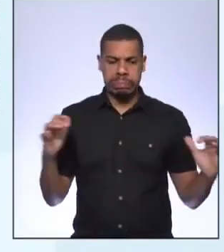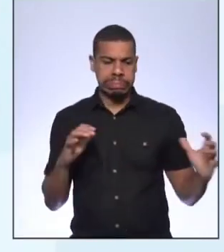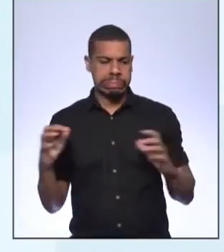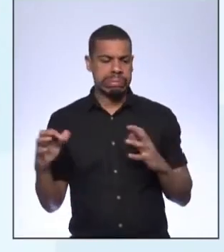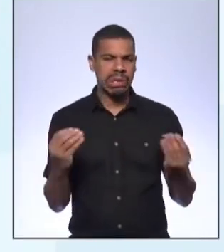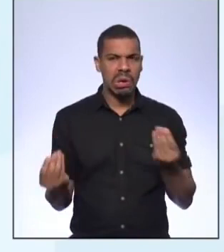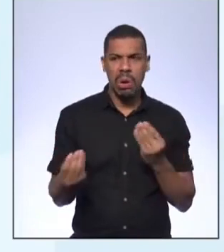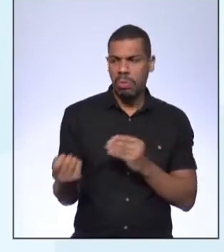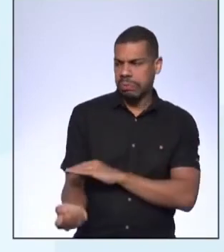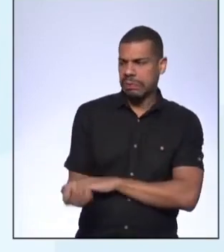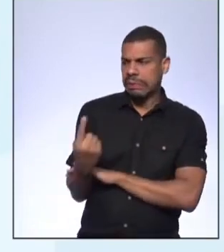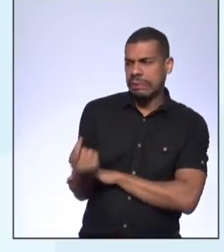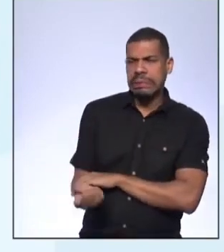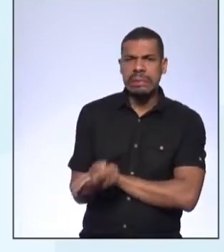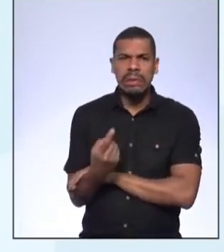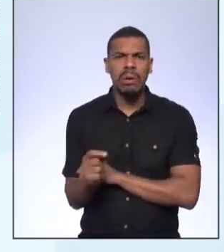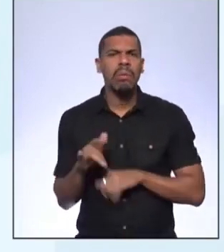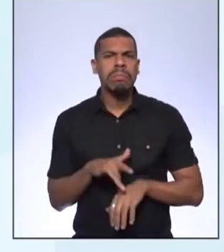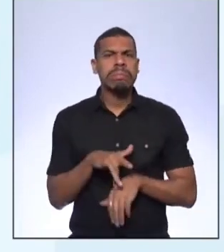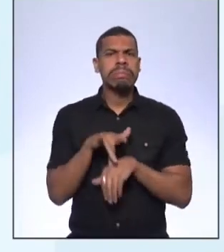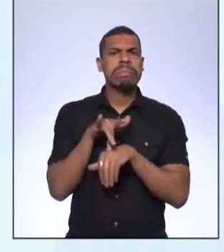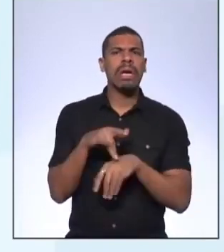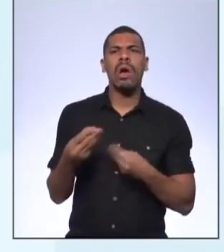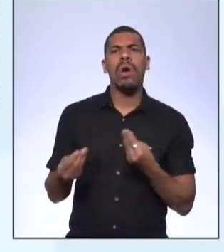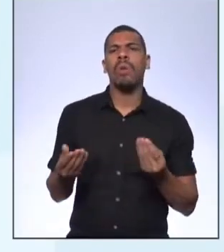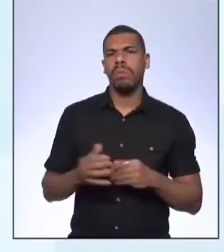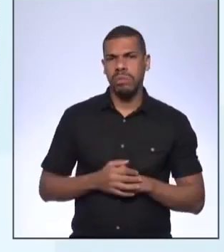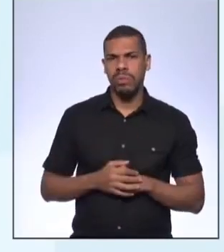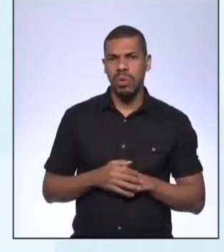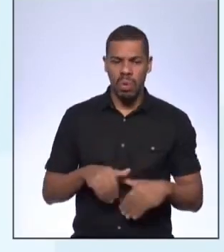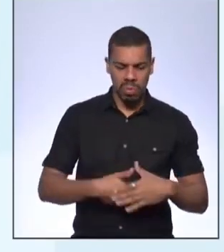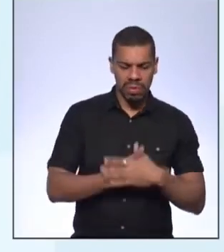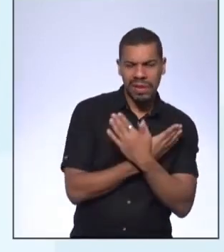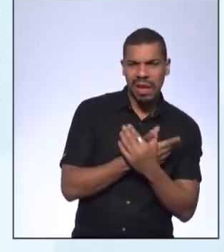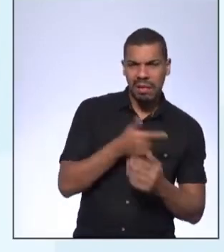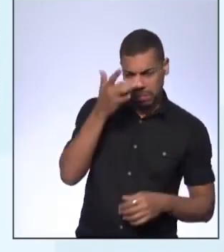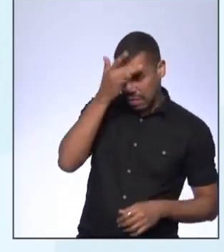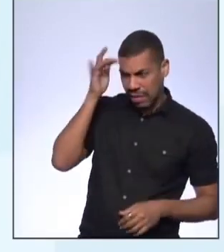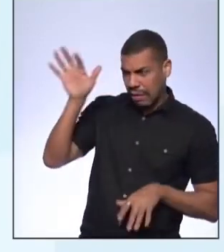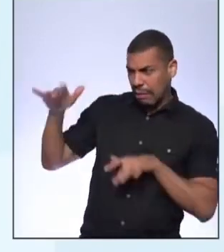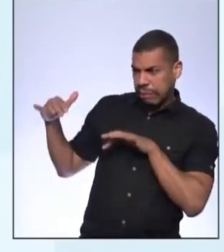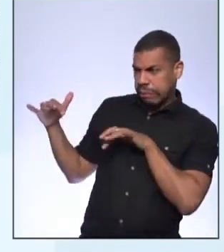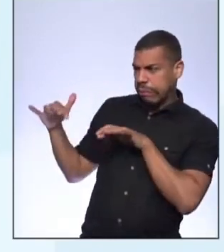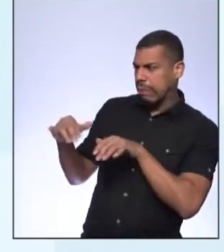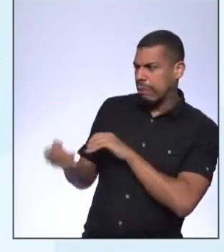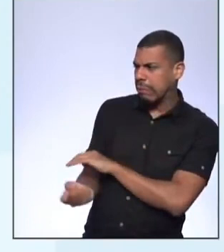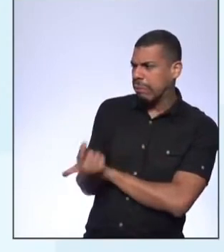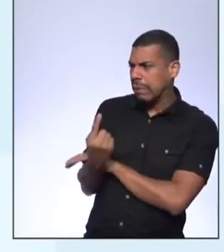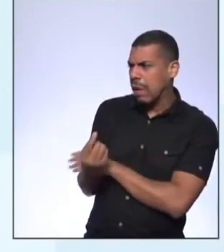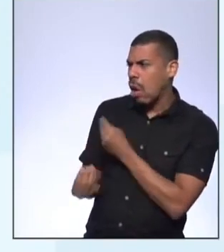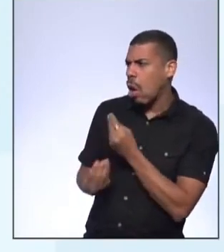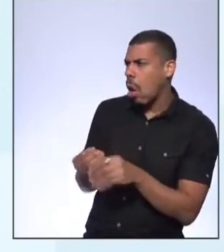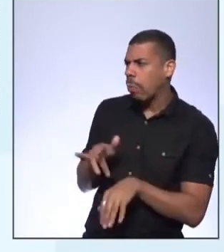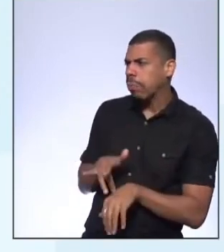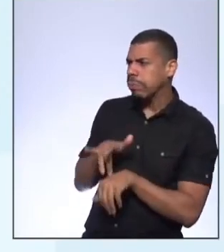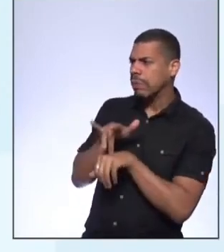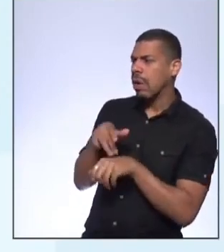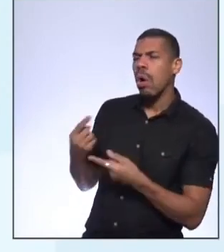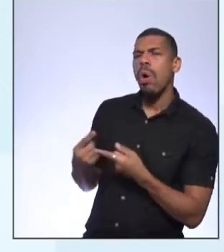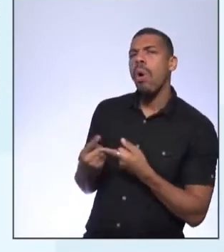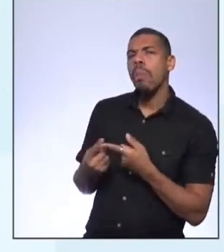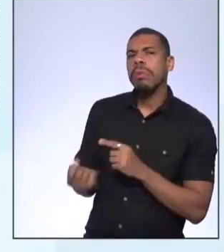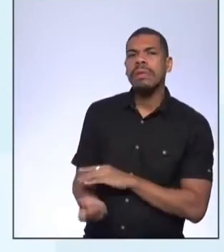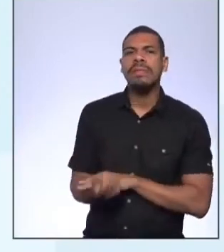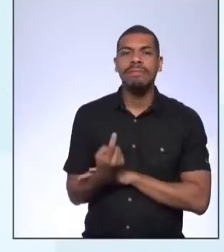ser extraordinário, né? Para os astecas, ver um europeu era uma coisa extraordinária. Então, se aproveitando desse